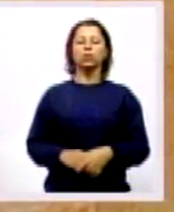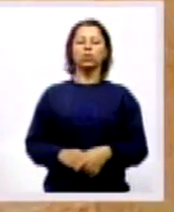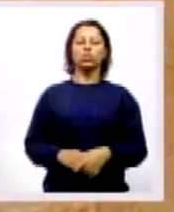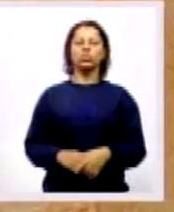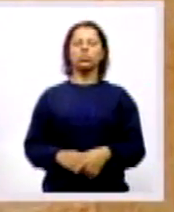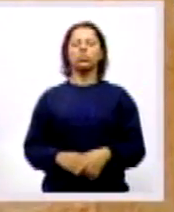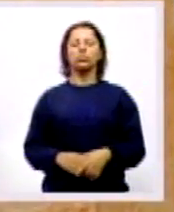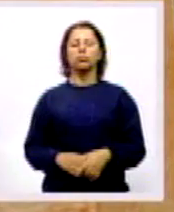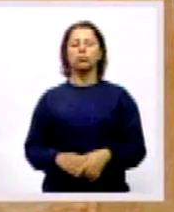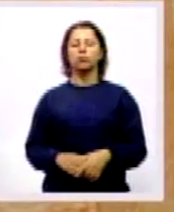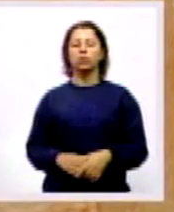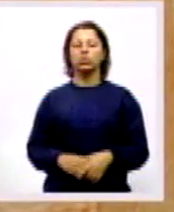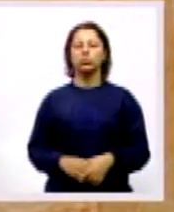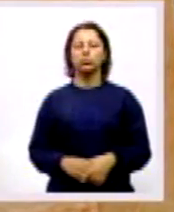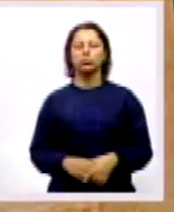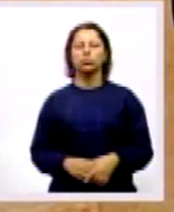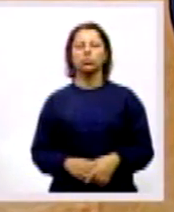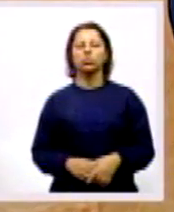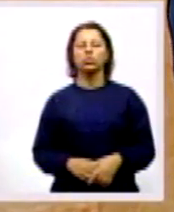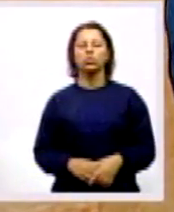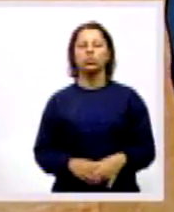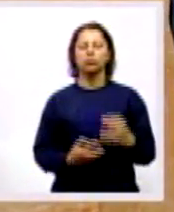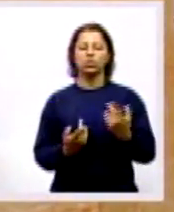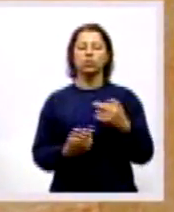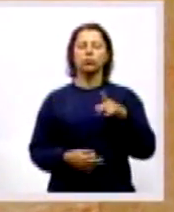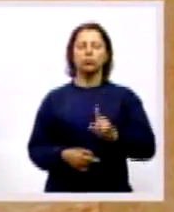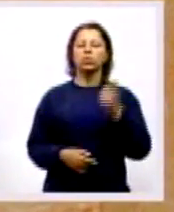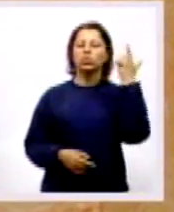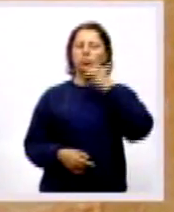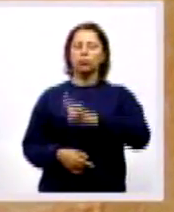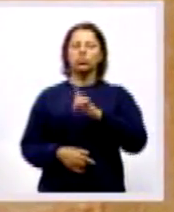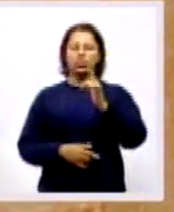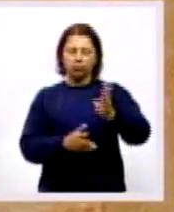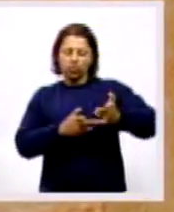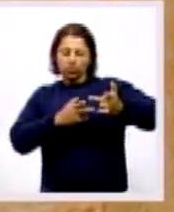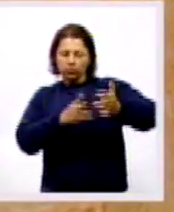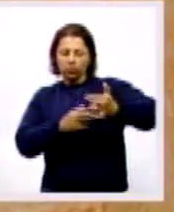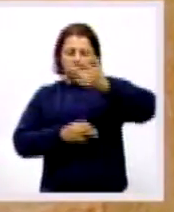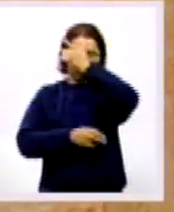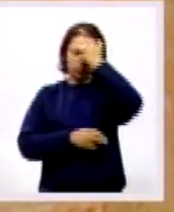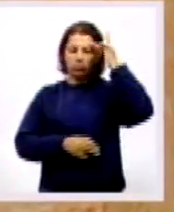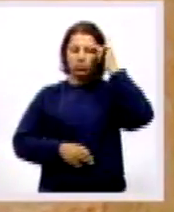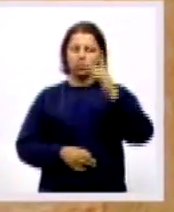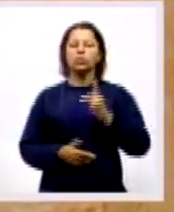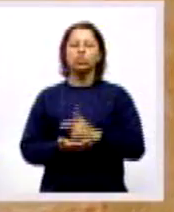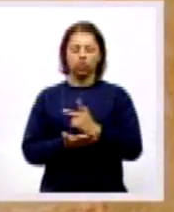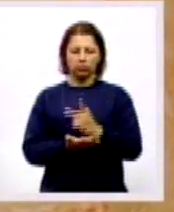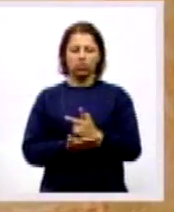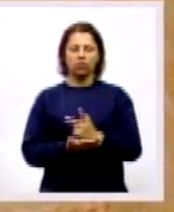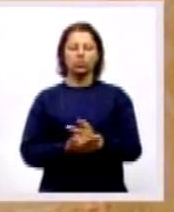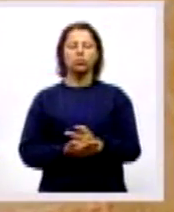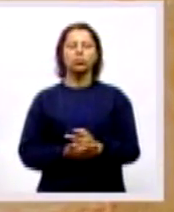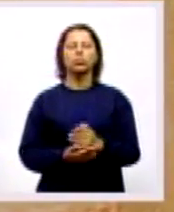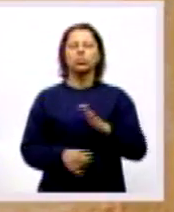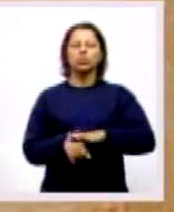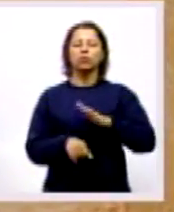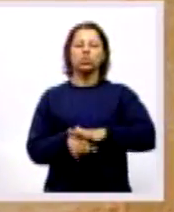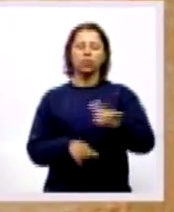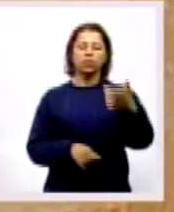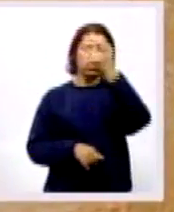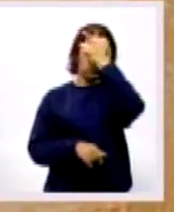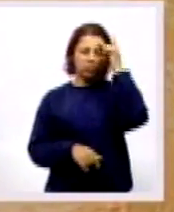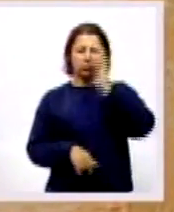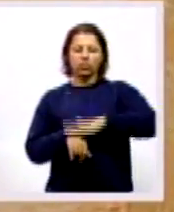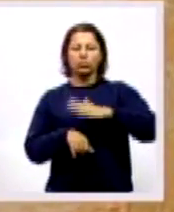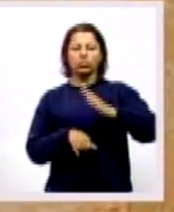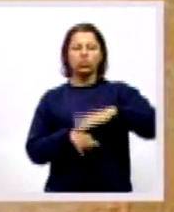fácil na nossa horta. É igual você querer conquistar alguém. não é? Quanto mais o outro é difícil, mais você